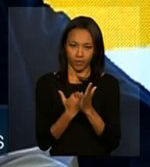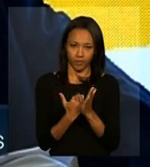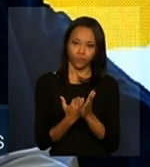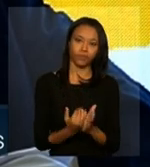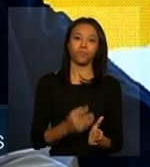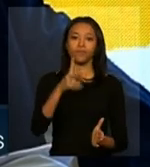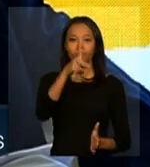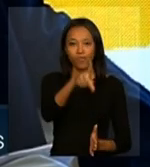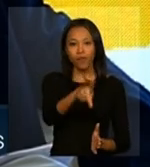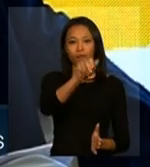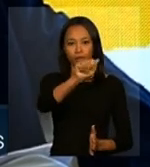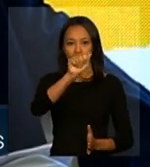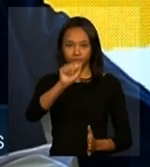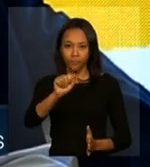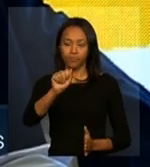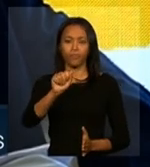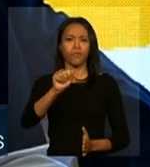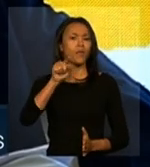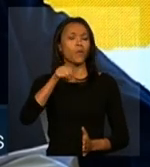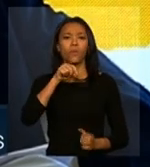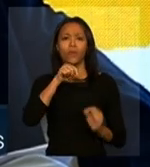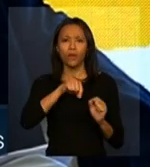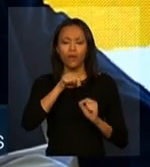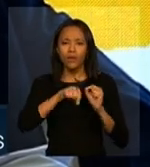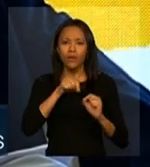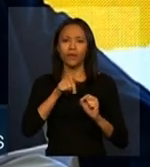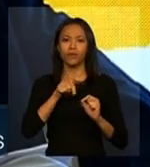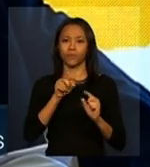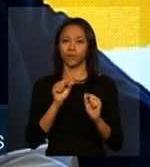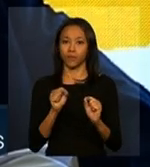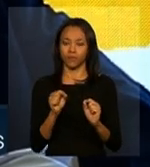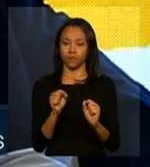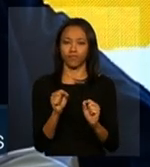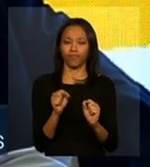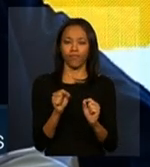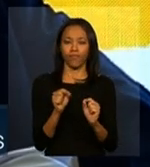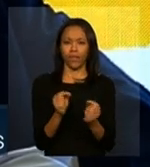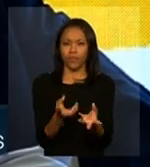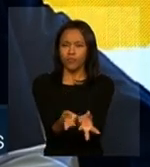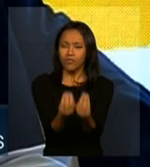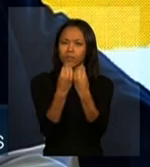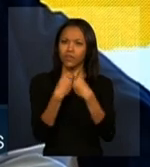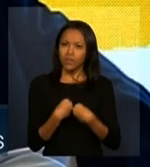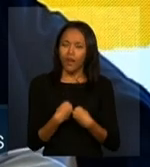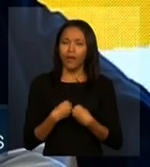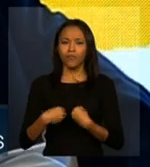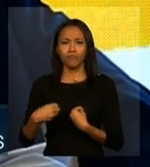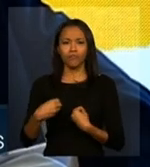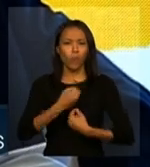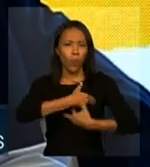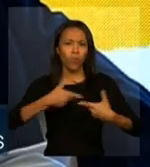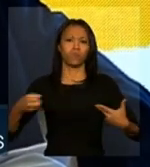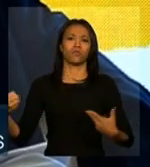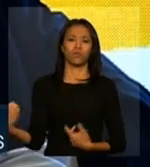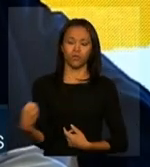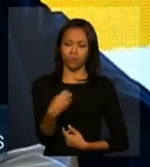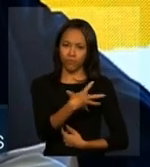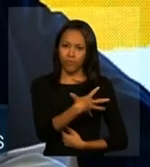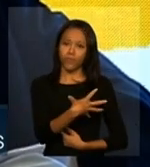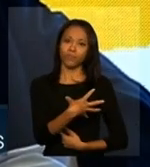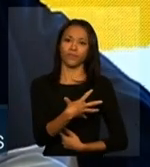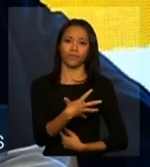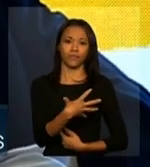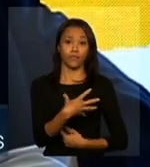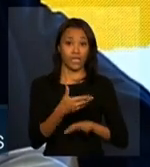Agricultura Familiar, o PAA, ele, então, traz algumas inovações que não